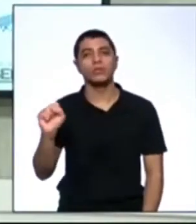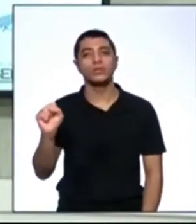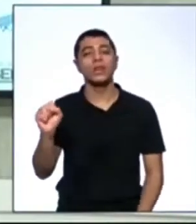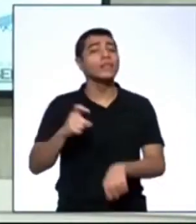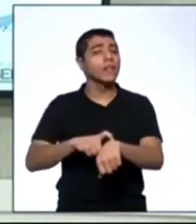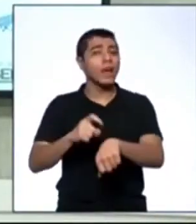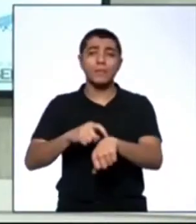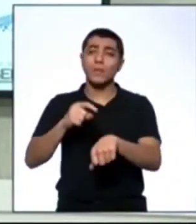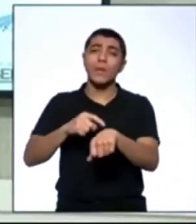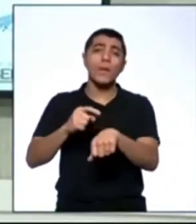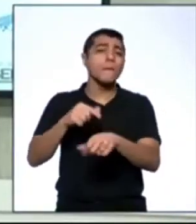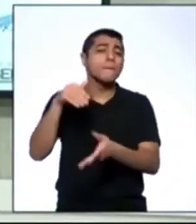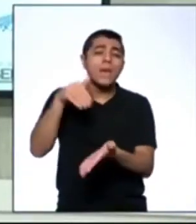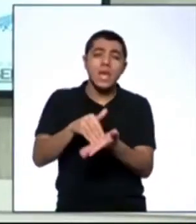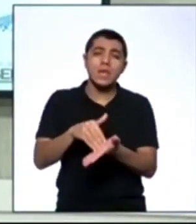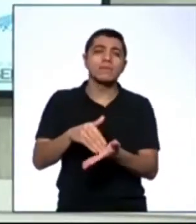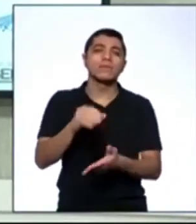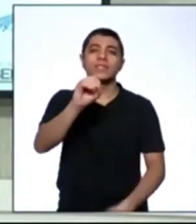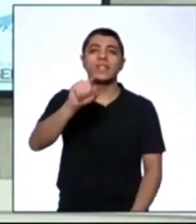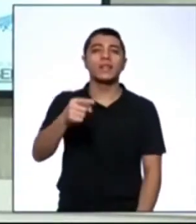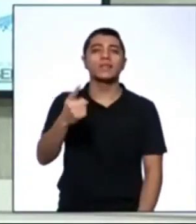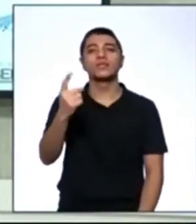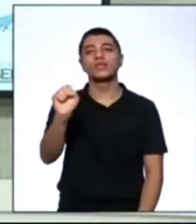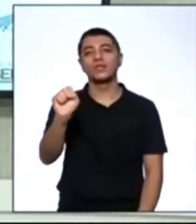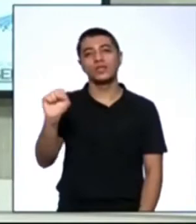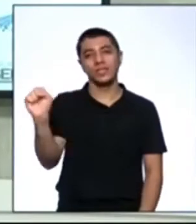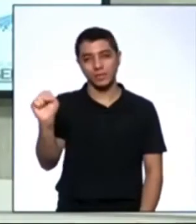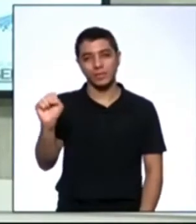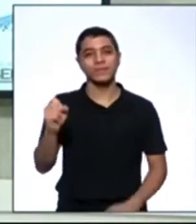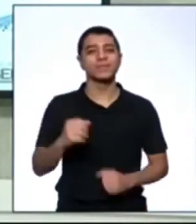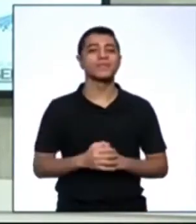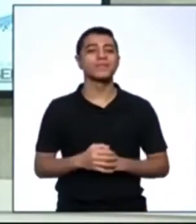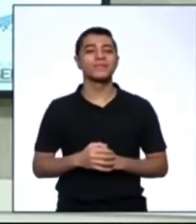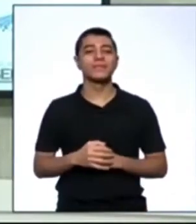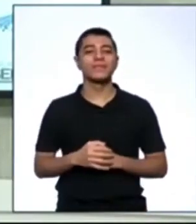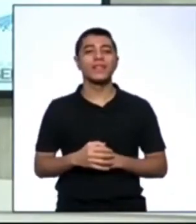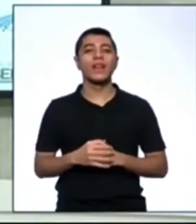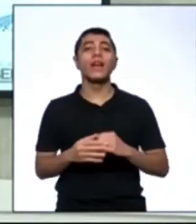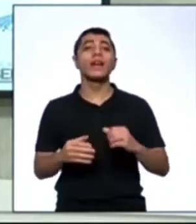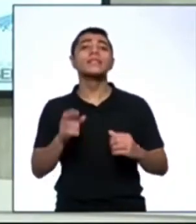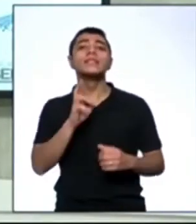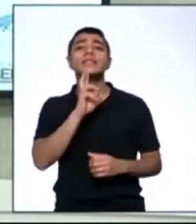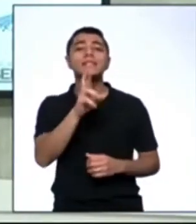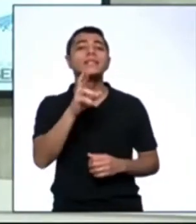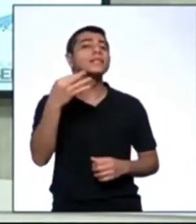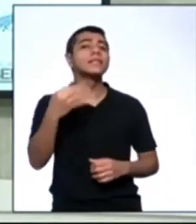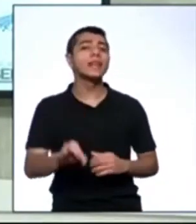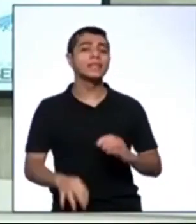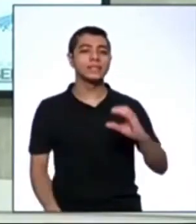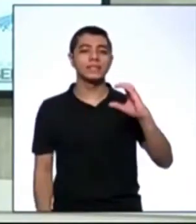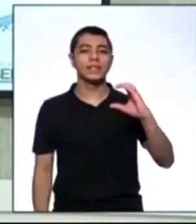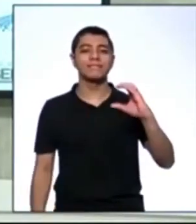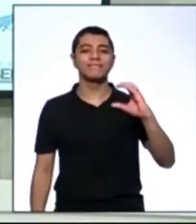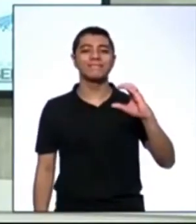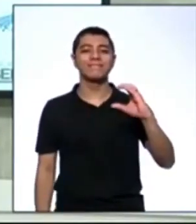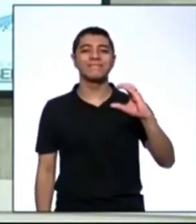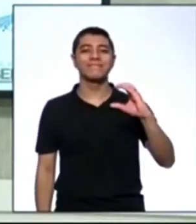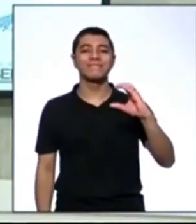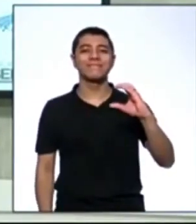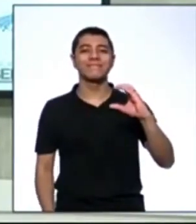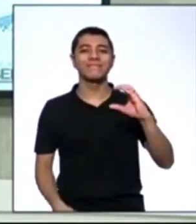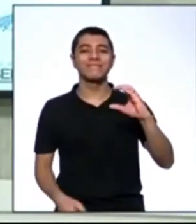A alternativa é C. Caiu um pouquinho fora, né? Nós acertamos a sexta aqui, mas é a